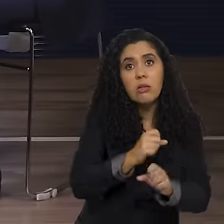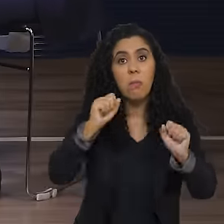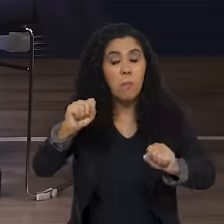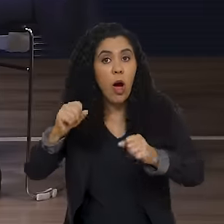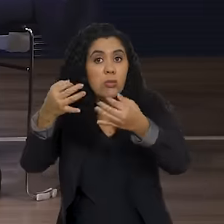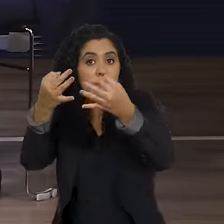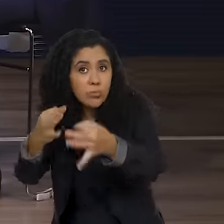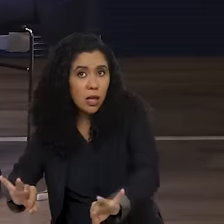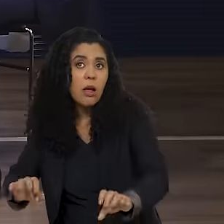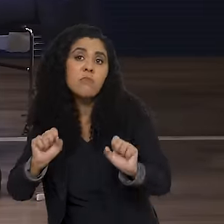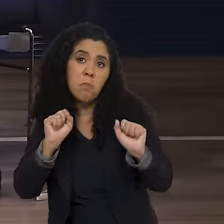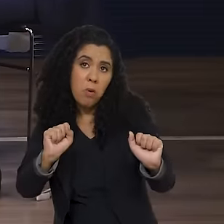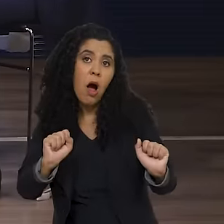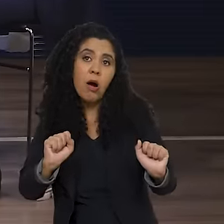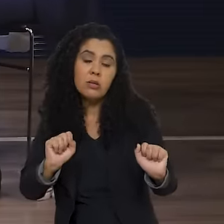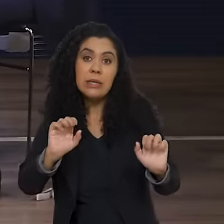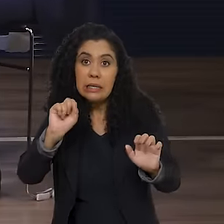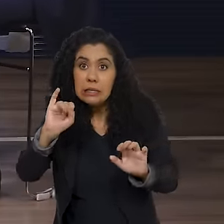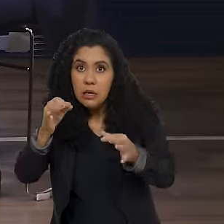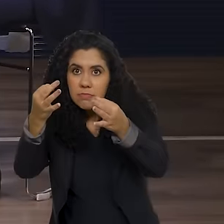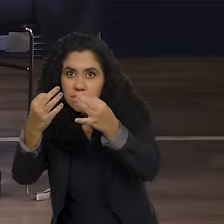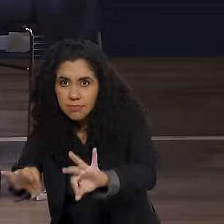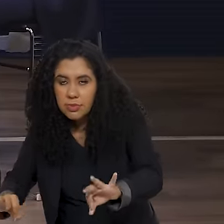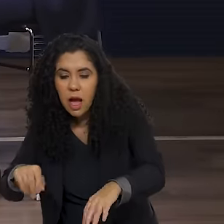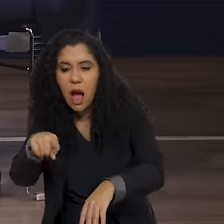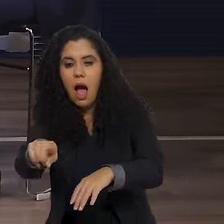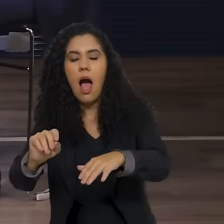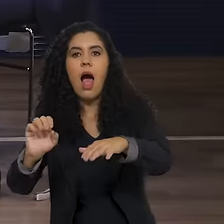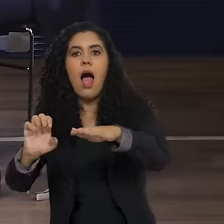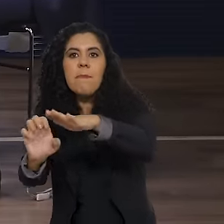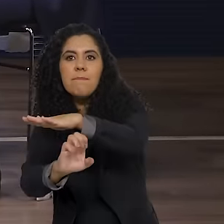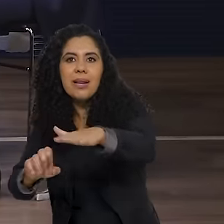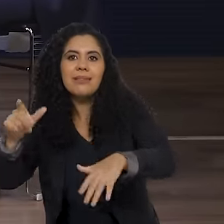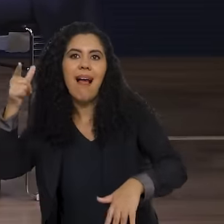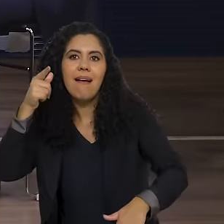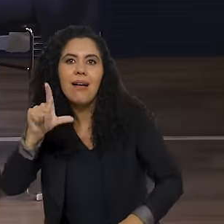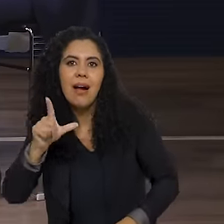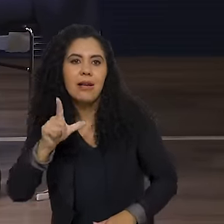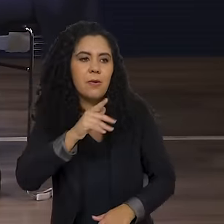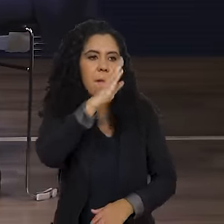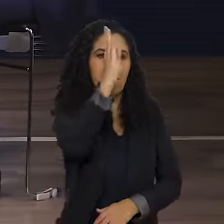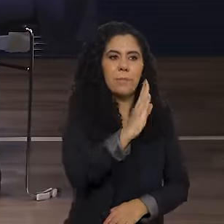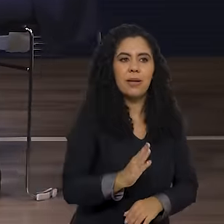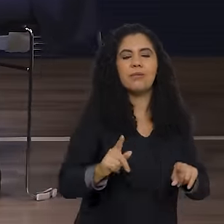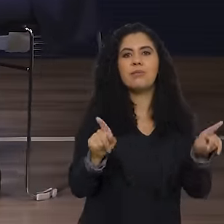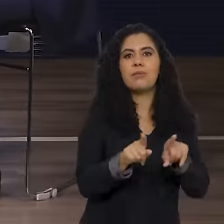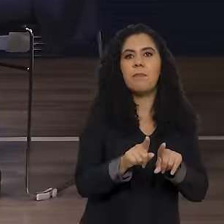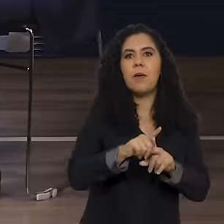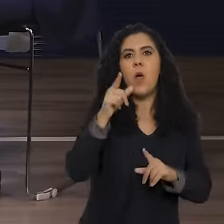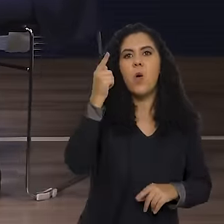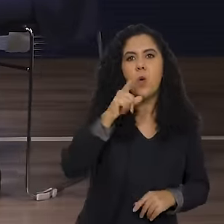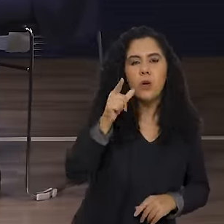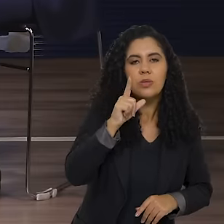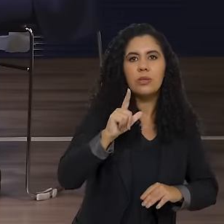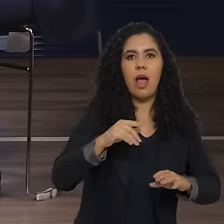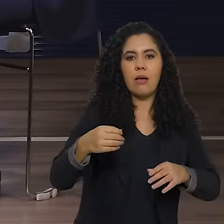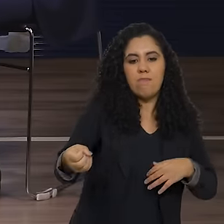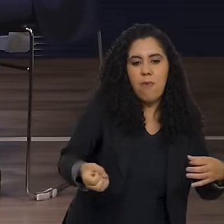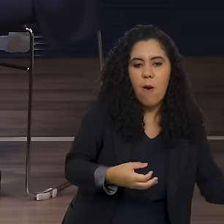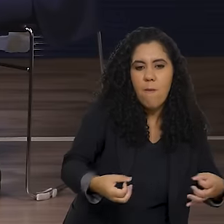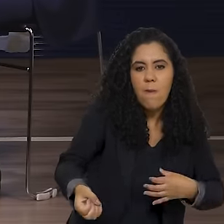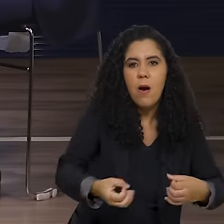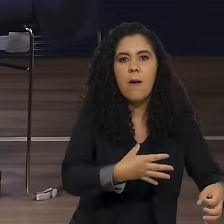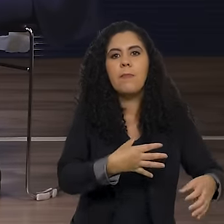errado. Mas pode dar certo também. E se der certo, a empresa ganha e o país ganha, porque o país está gerando... Gera emprego. Gera